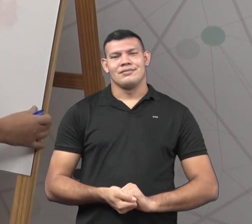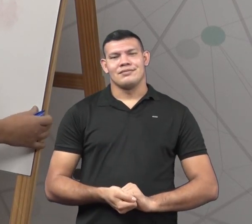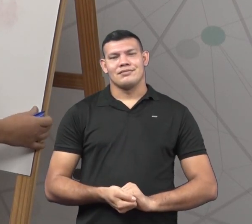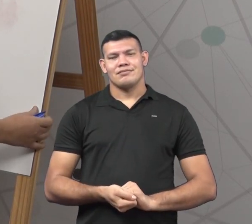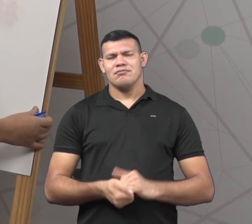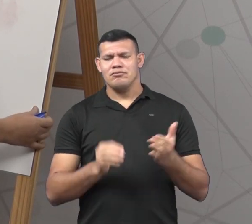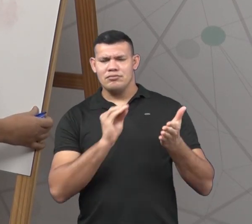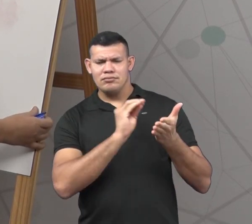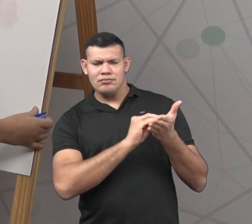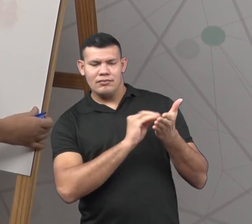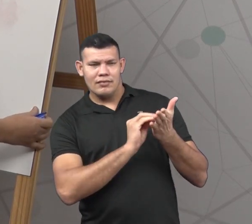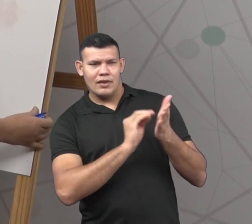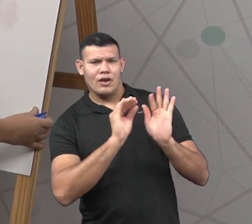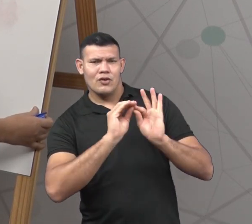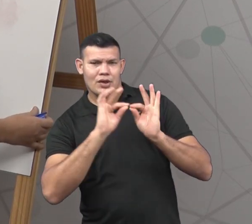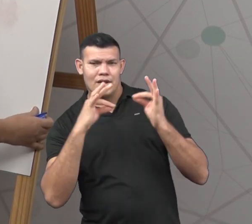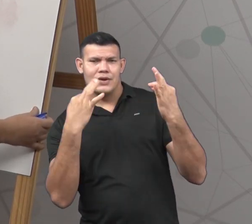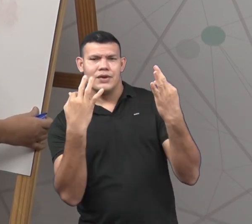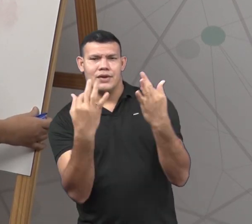Minha família, ó.